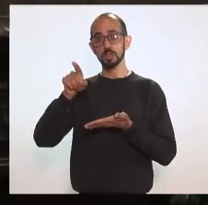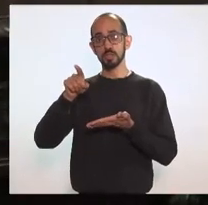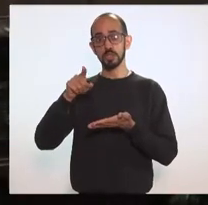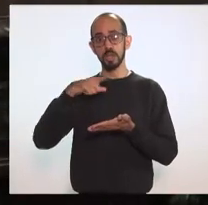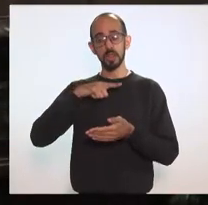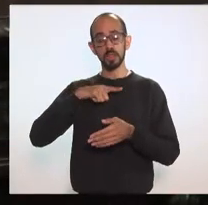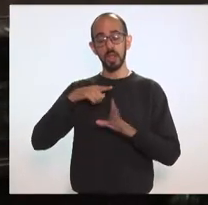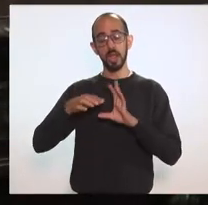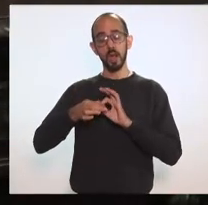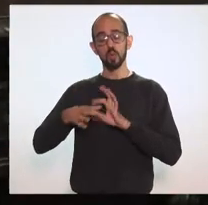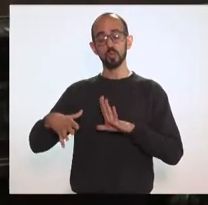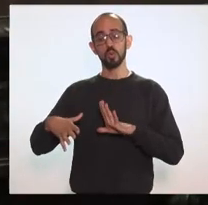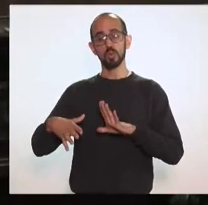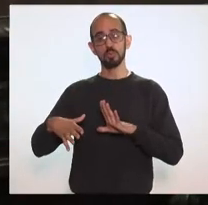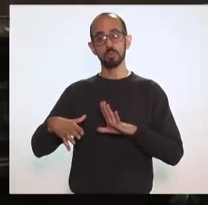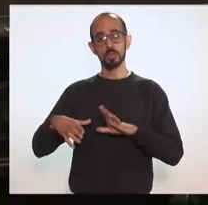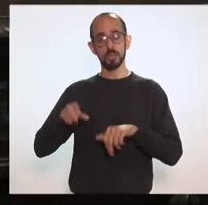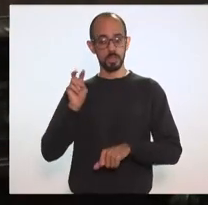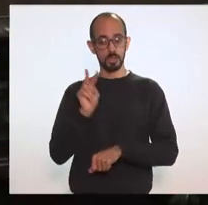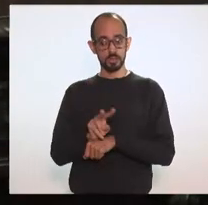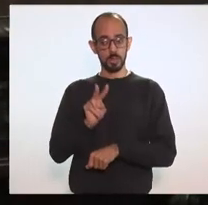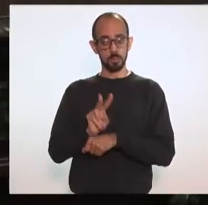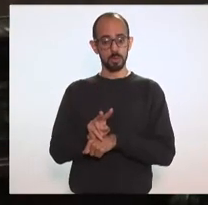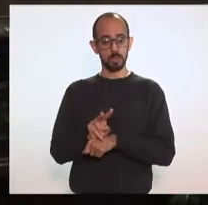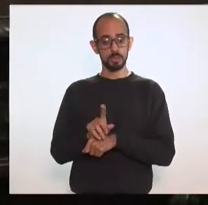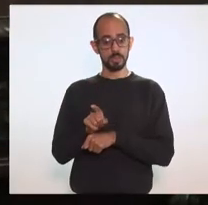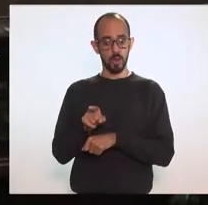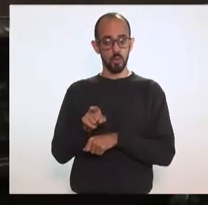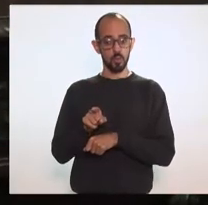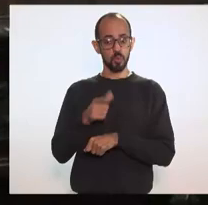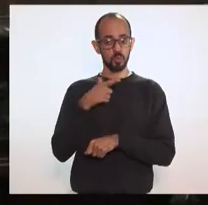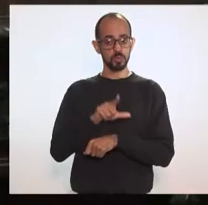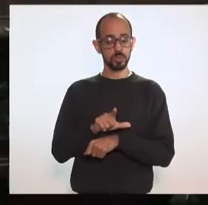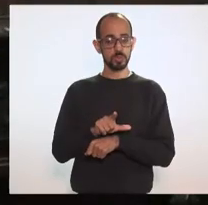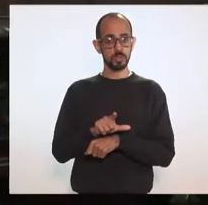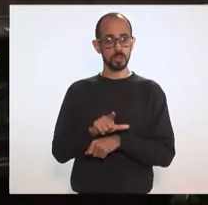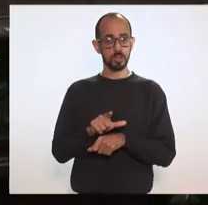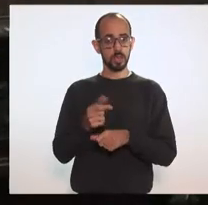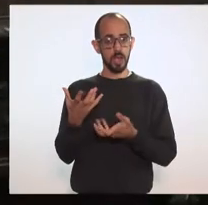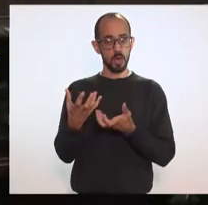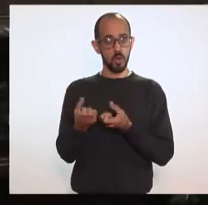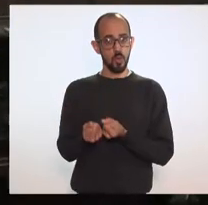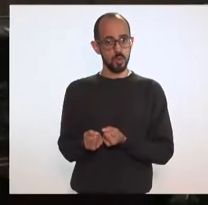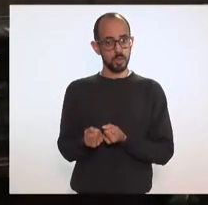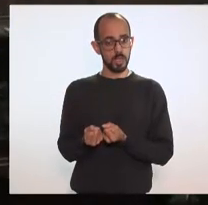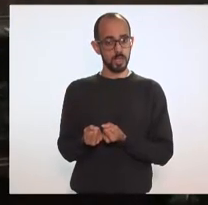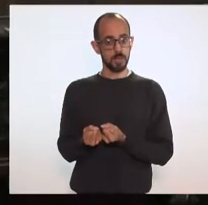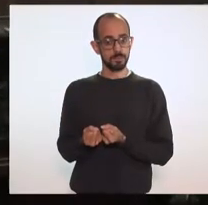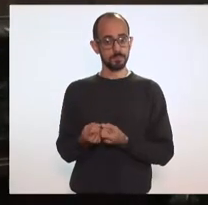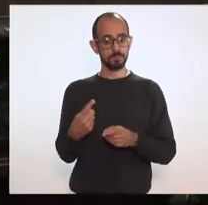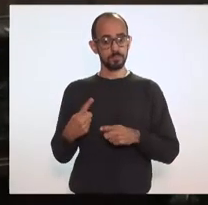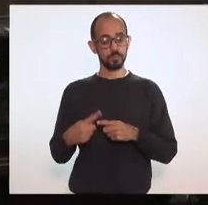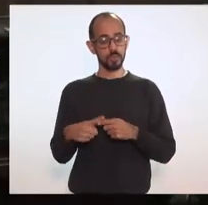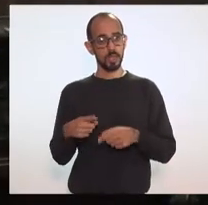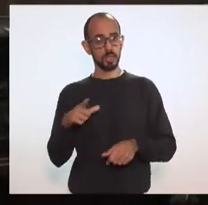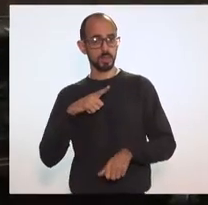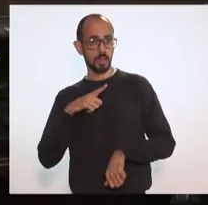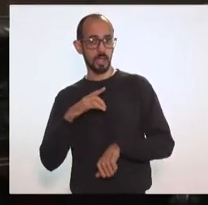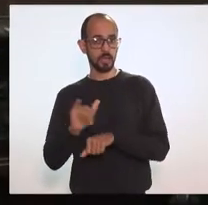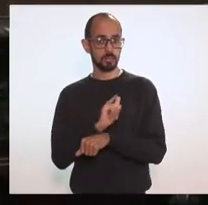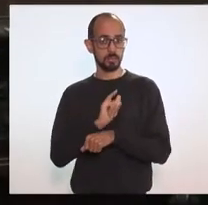dessa autonomia proteja e conforte a colha abra alternativas novas